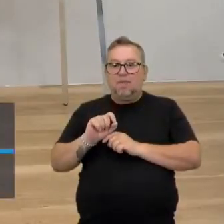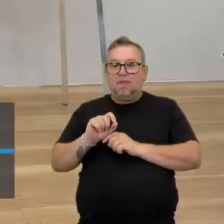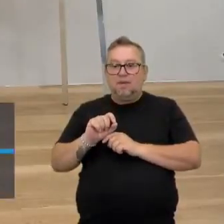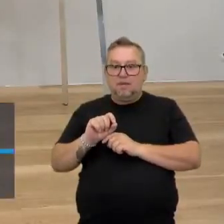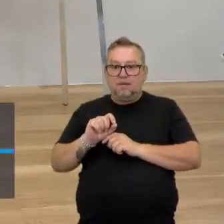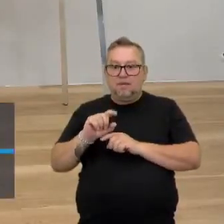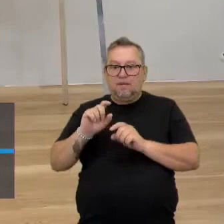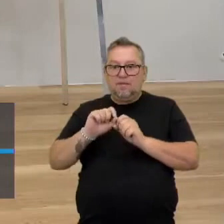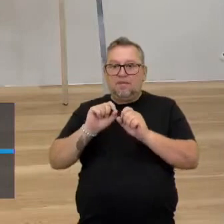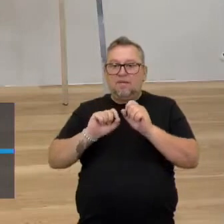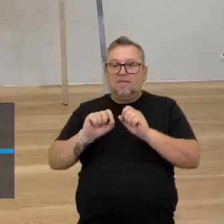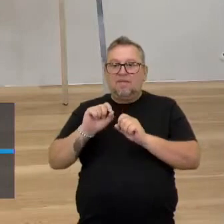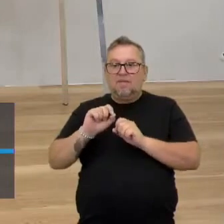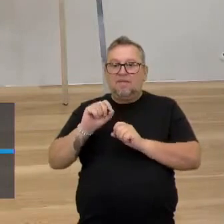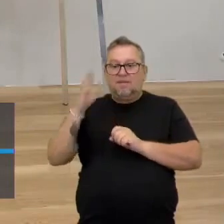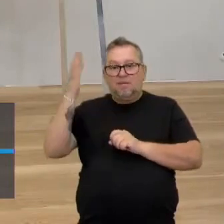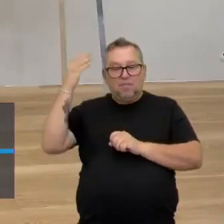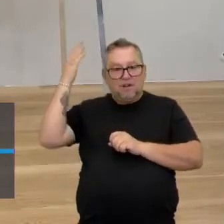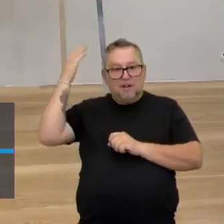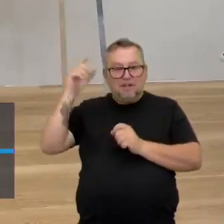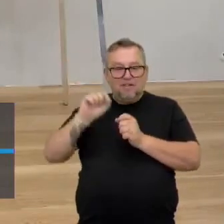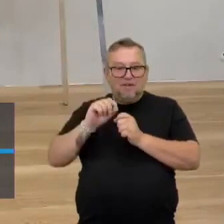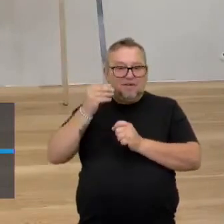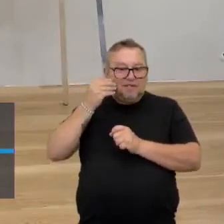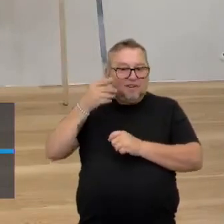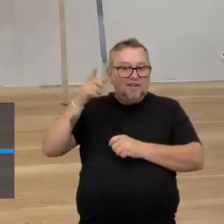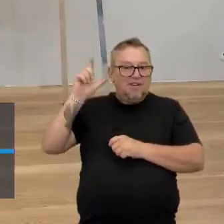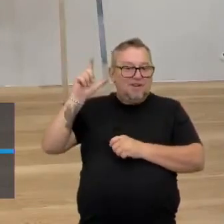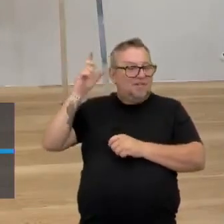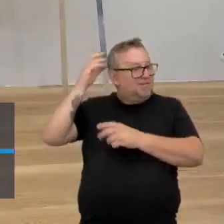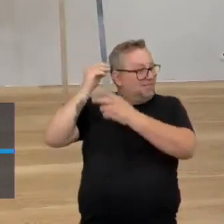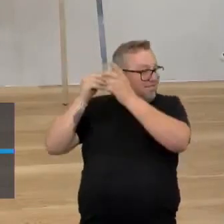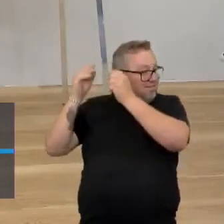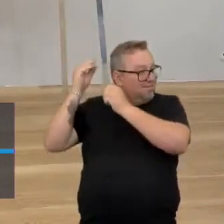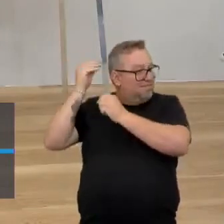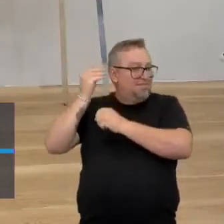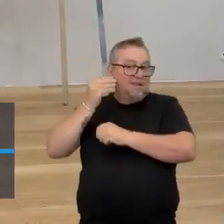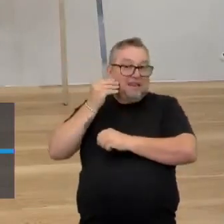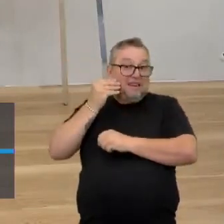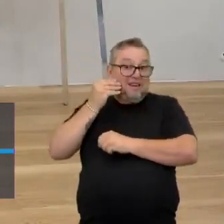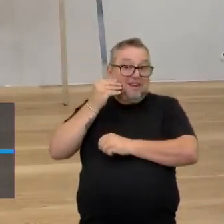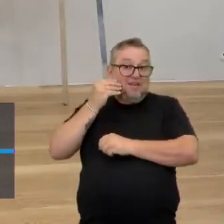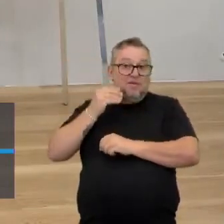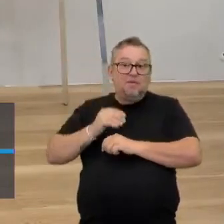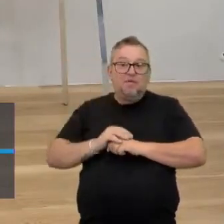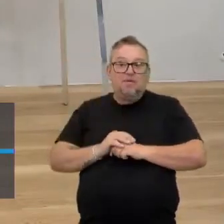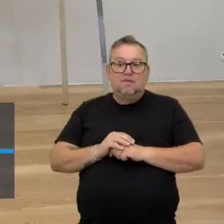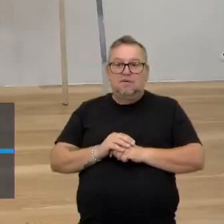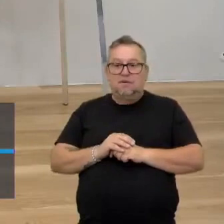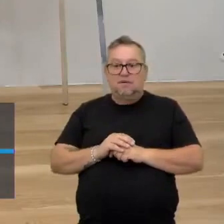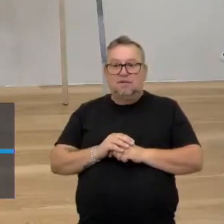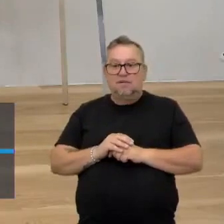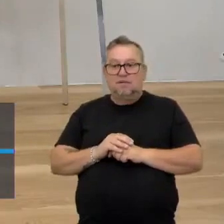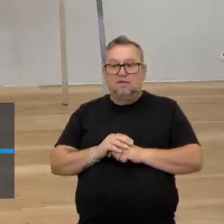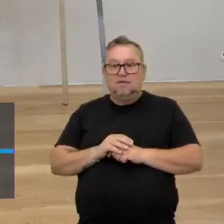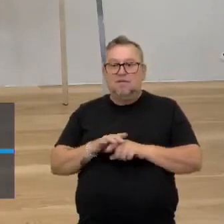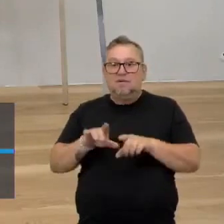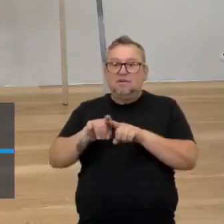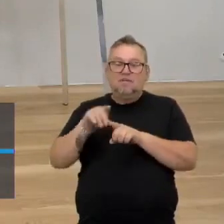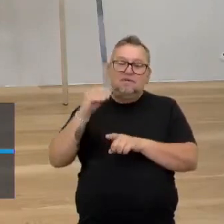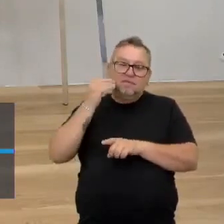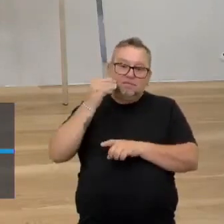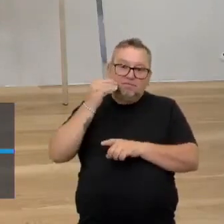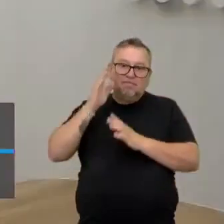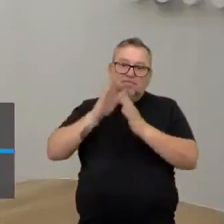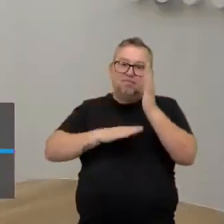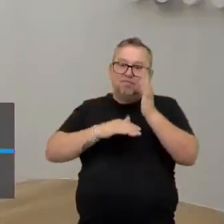falando em cabelo, né? Quando você vai, sei lá, pintar o cabelo, você faz um teste de mecha, não faz? Porque senão pode correr o risco do seu cabelo cair tudo. Aqui, você faz um teste de